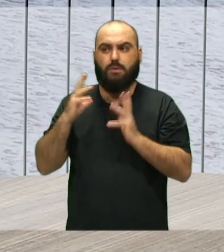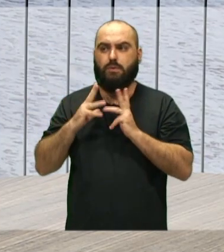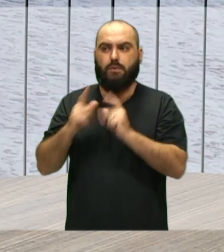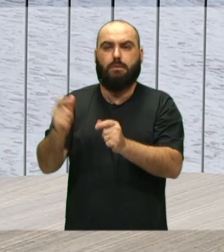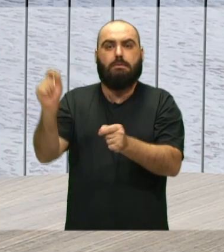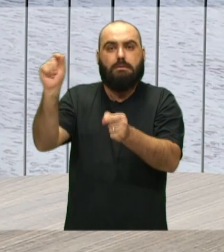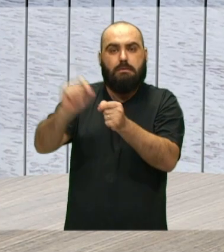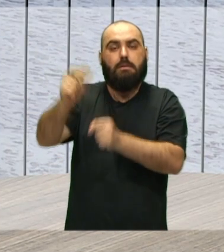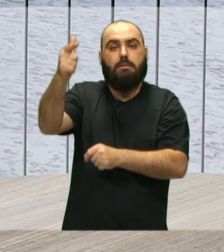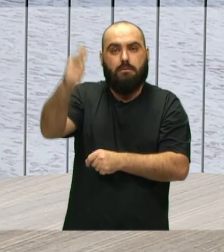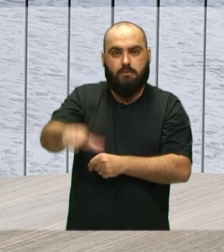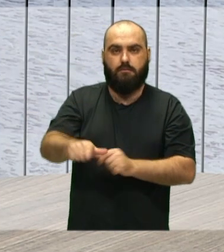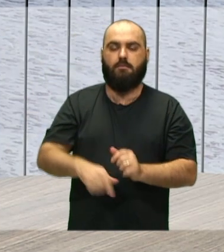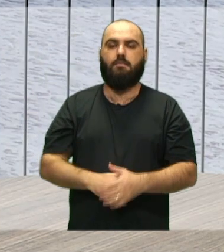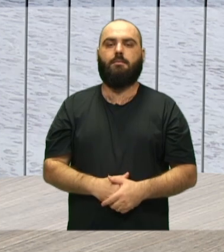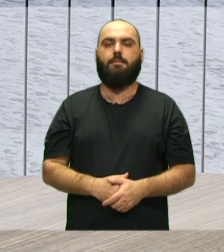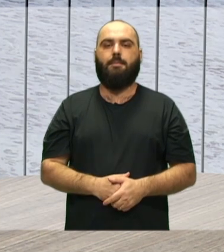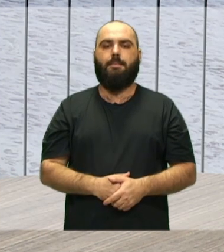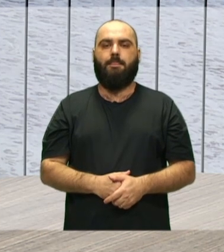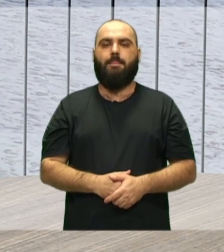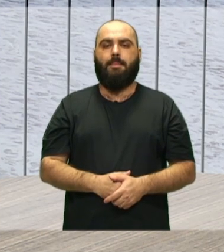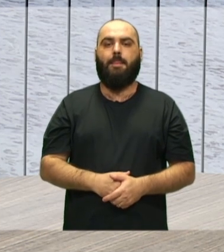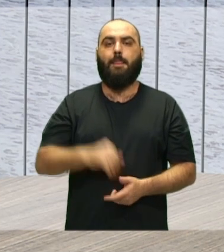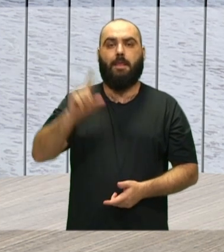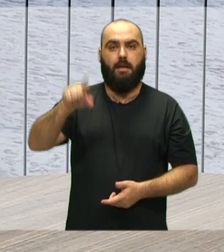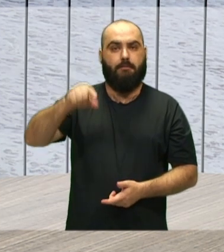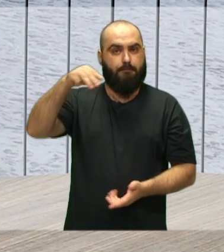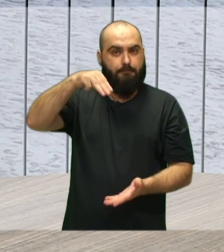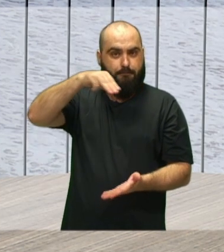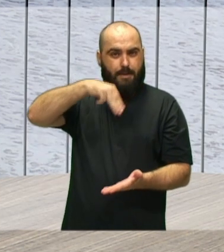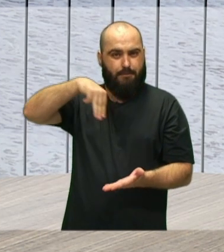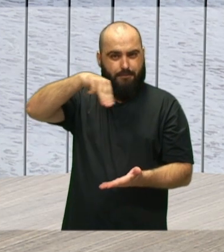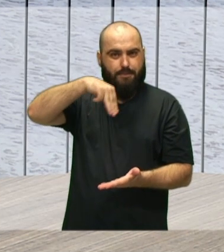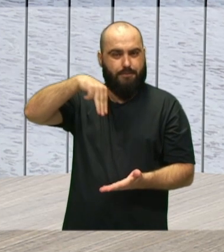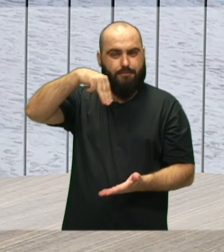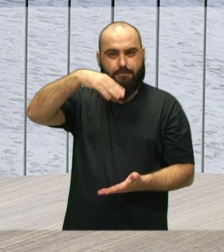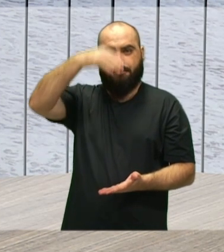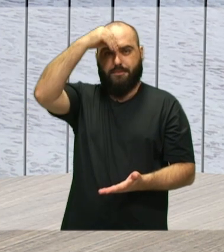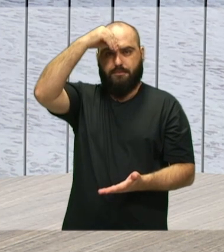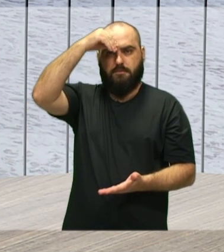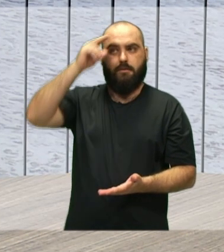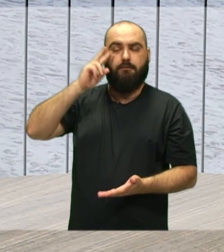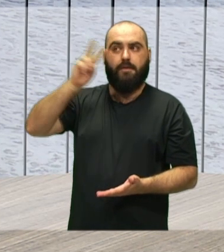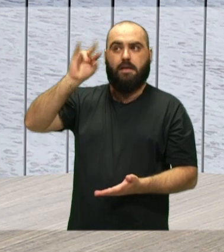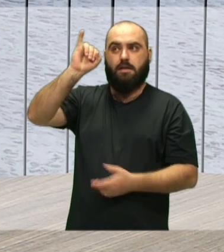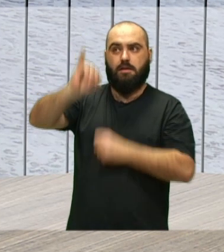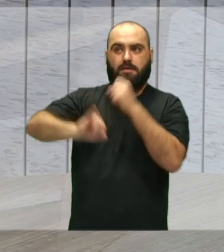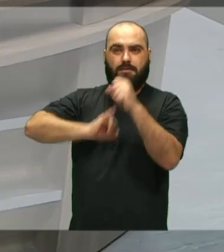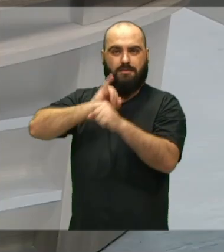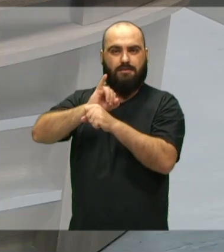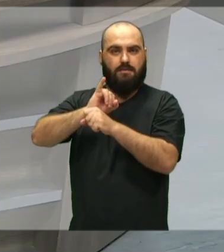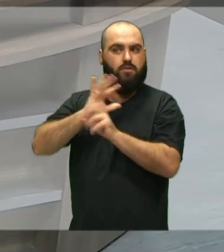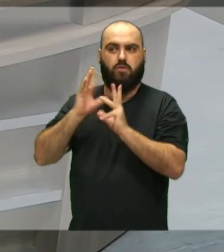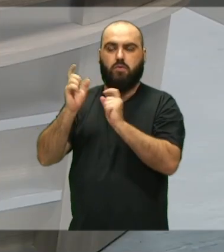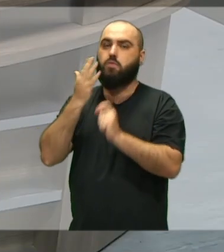fiz os gráficos que eu tinha, que são os mapas mentais, e quando a gente vê na internet, são tudo coloridos.